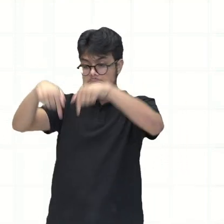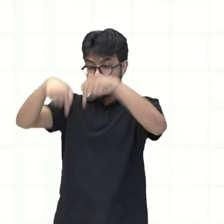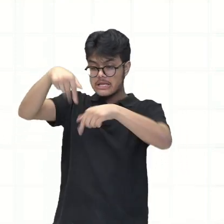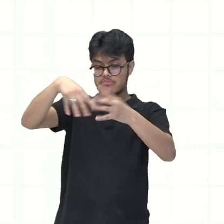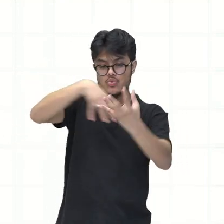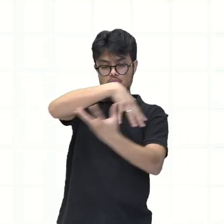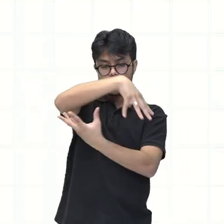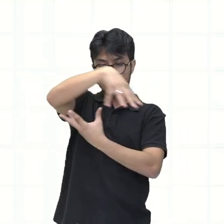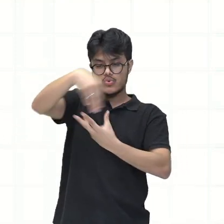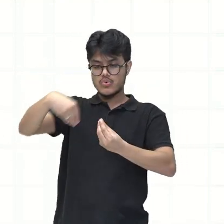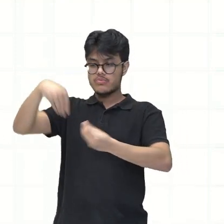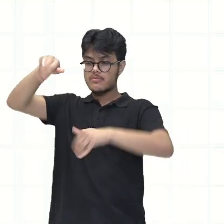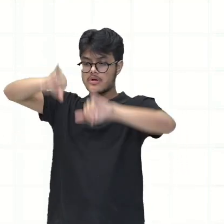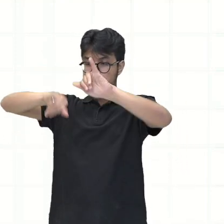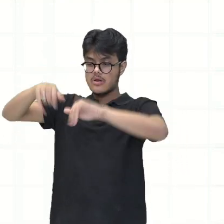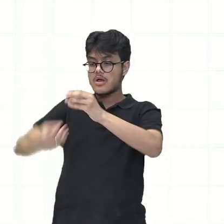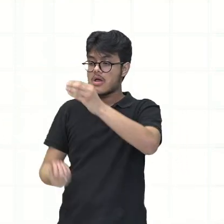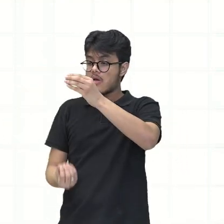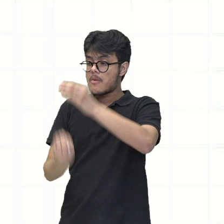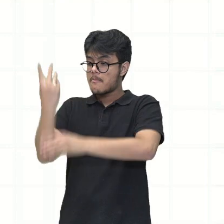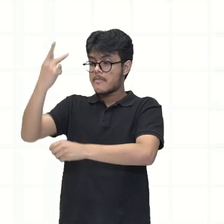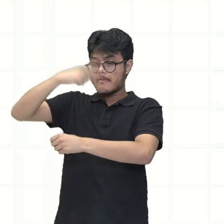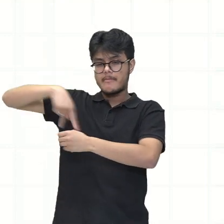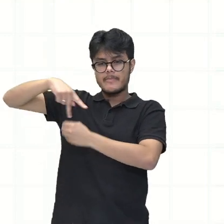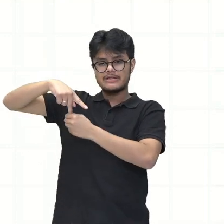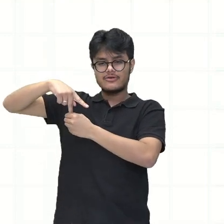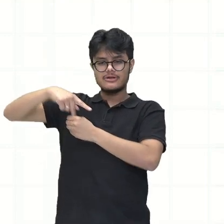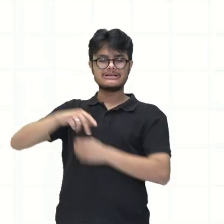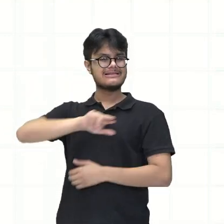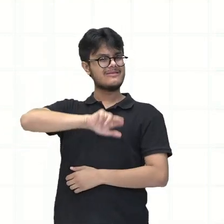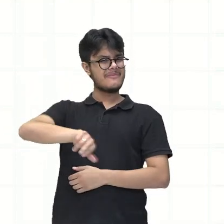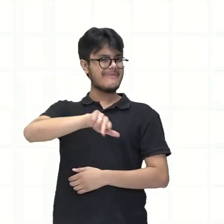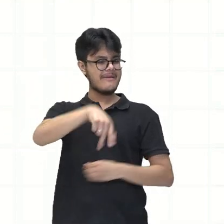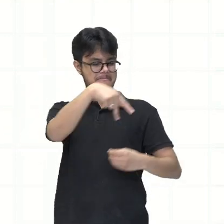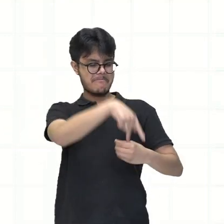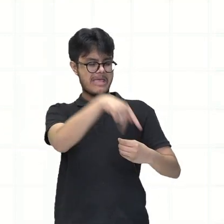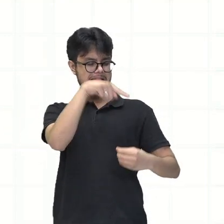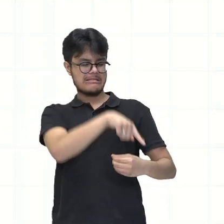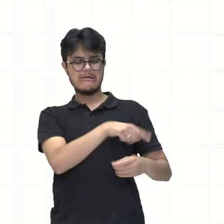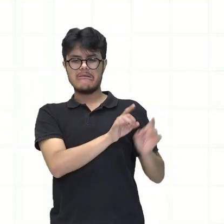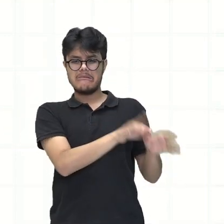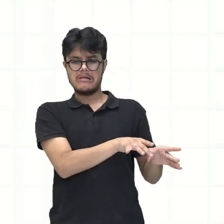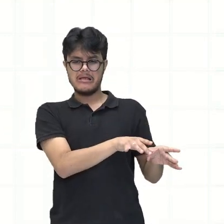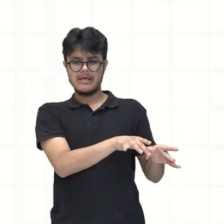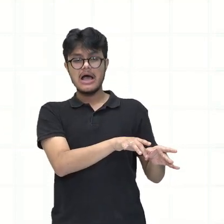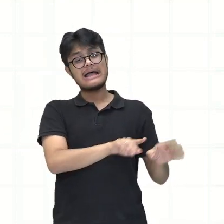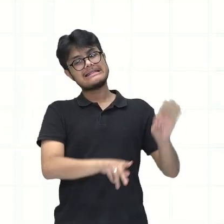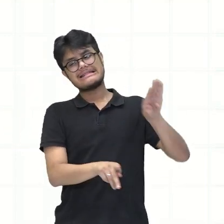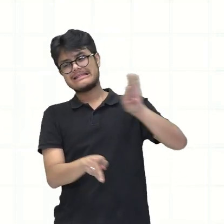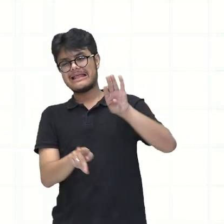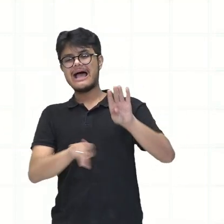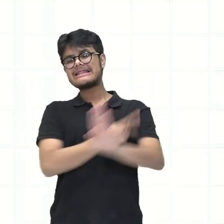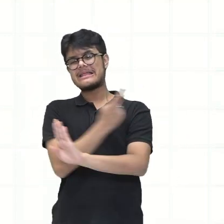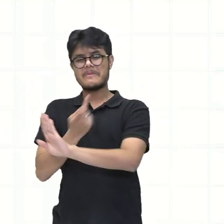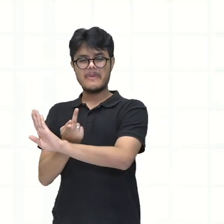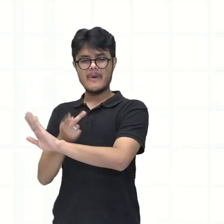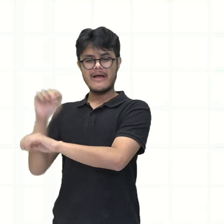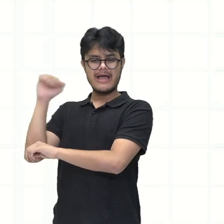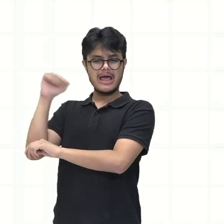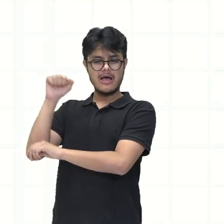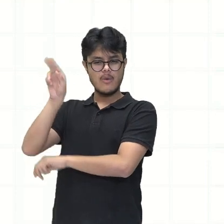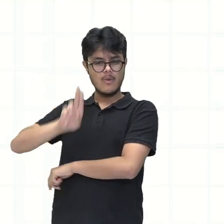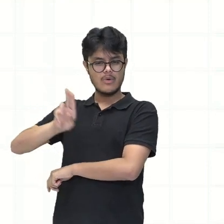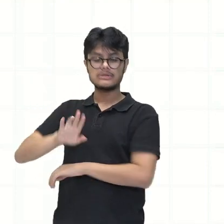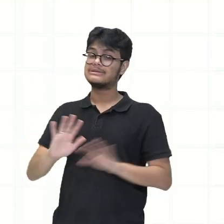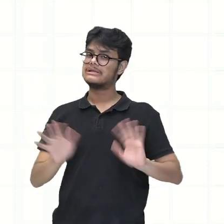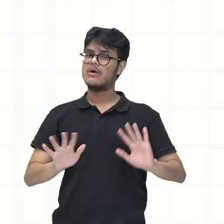é um dos componentes do petróleo. Não é aquilo que foi retirado diretamente do solo e vai para o carro. Não. Aquilo que é